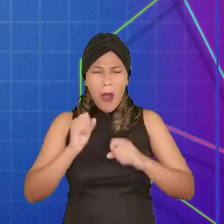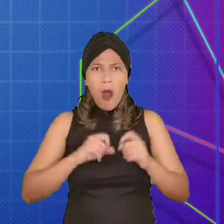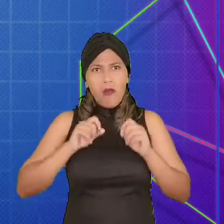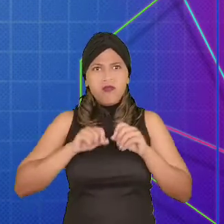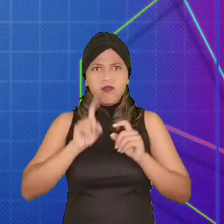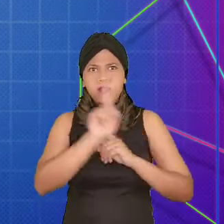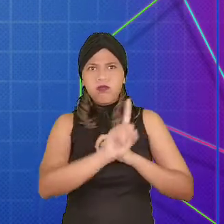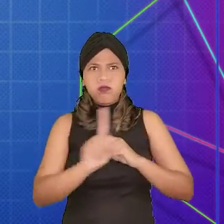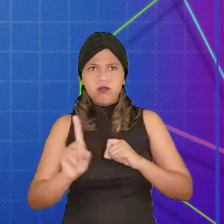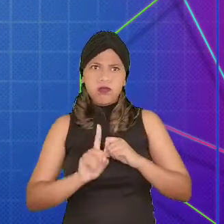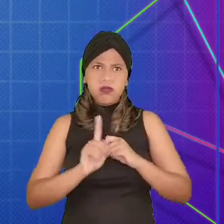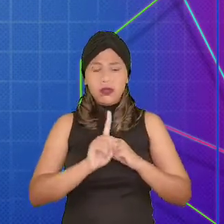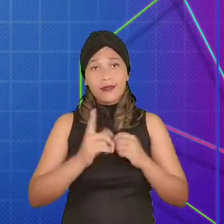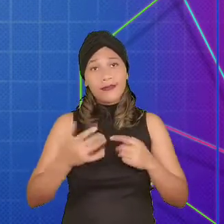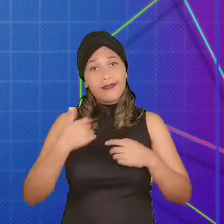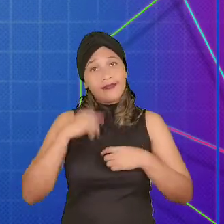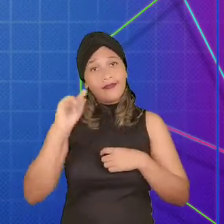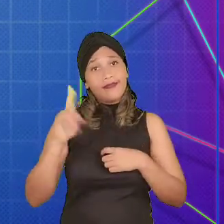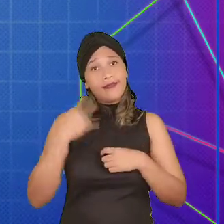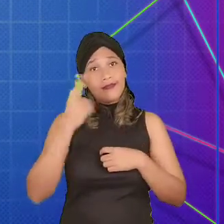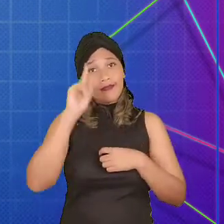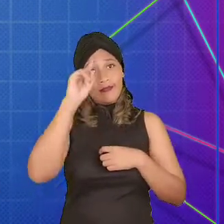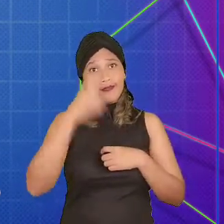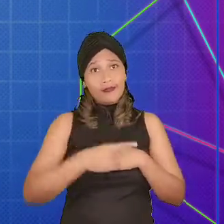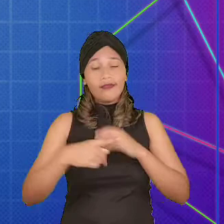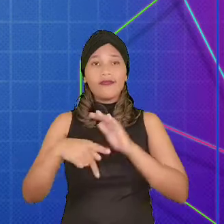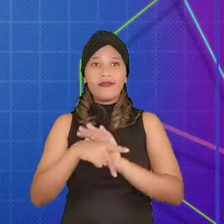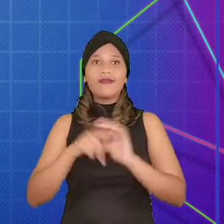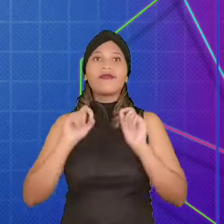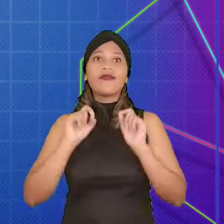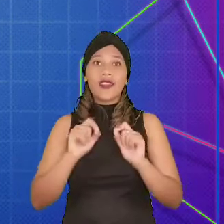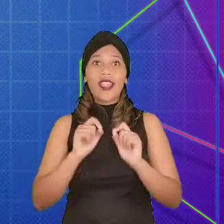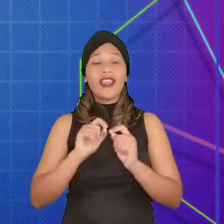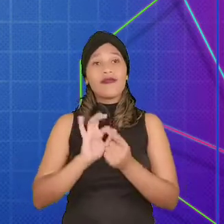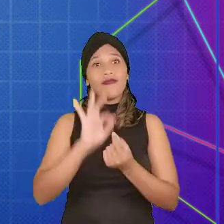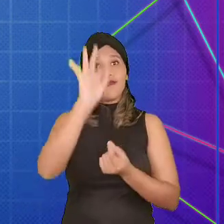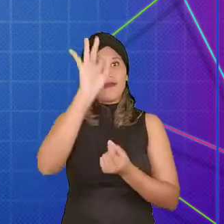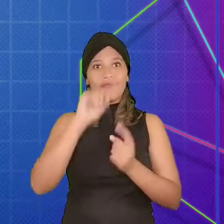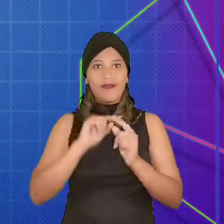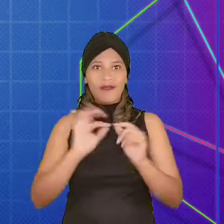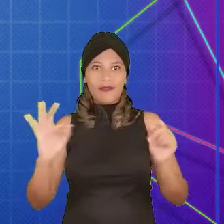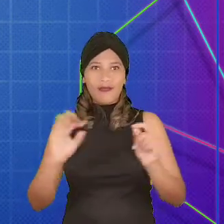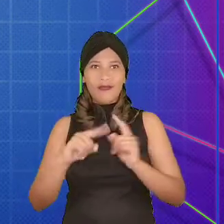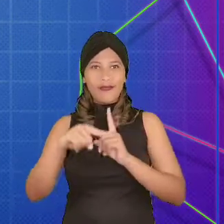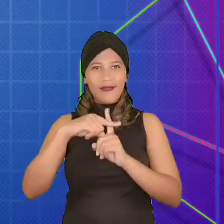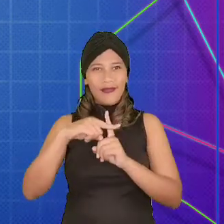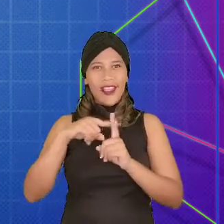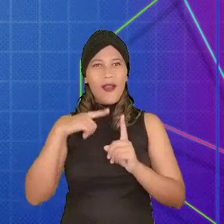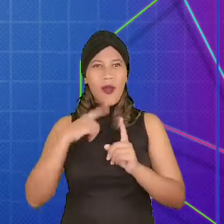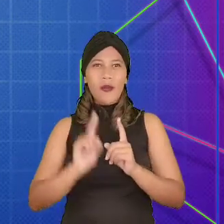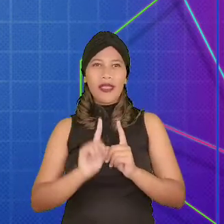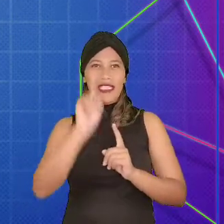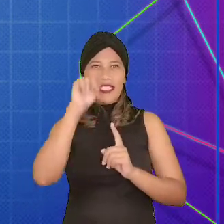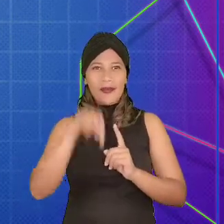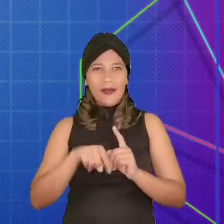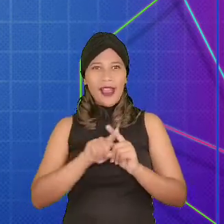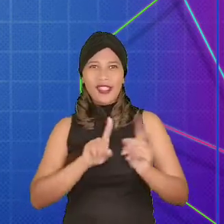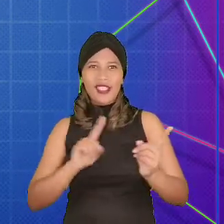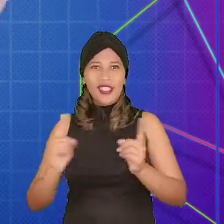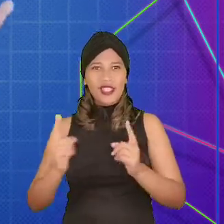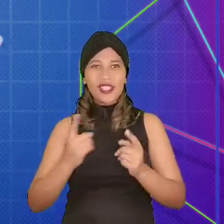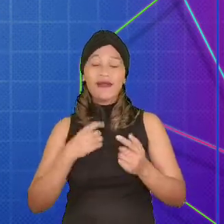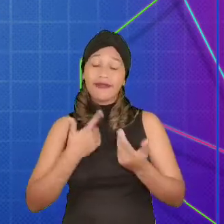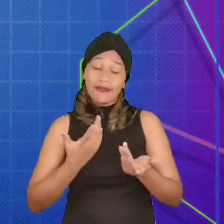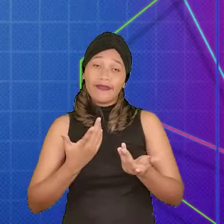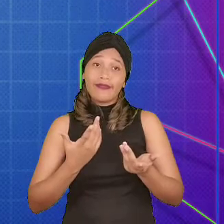informações integralmente por cálculos matemáticos, e o plano cartesiano vai ser o que ele vai usar para assumir o que é lado direito ou esquerdo, e